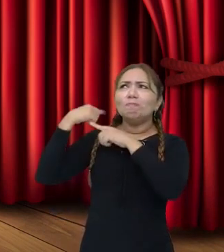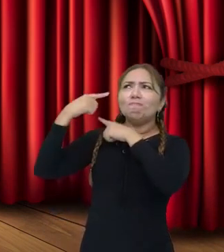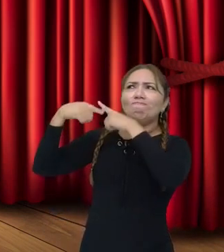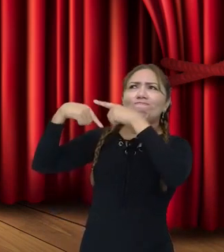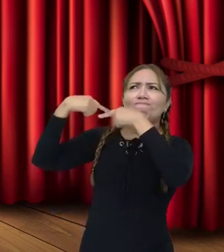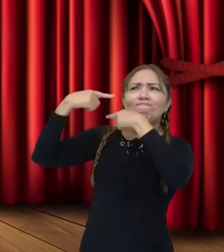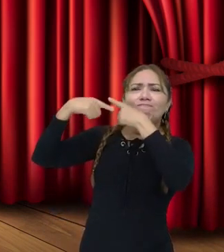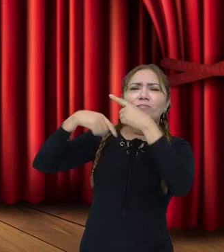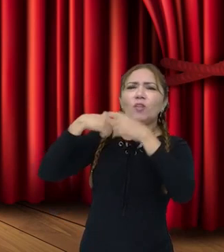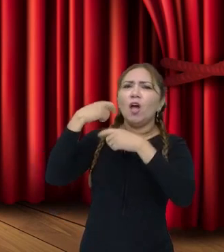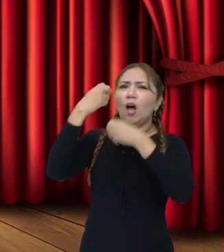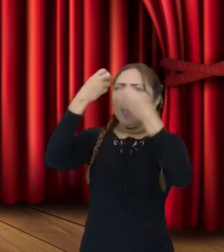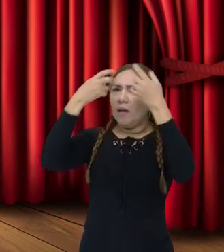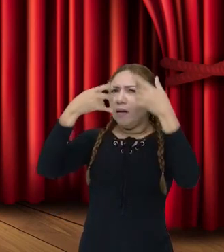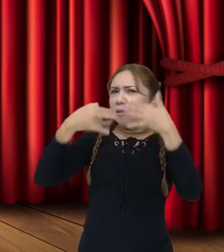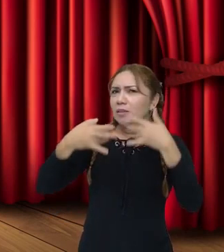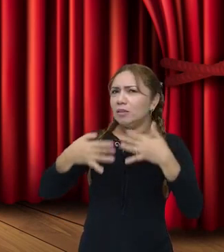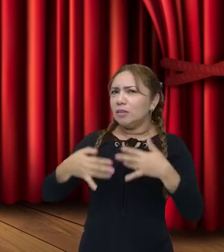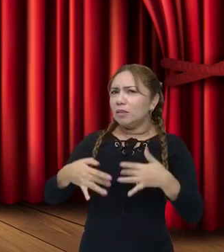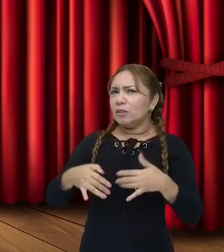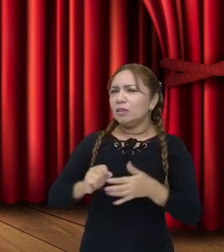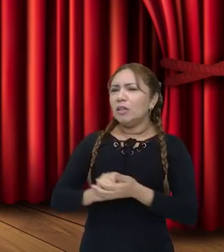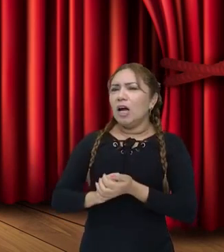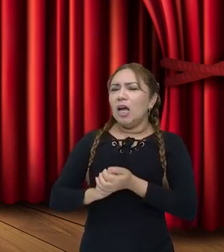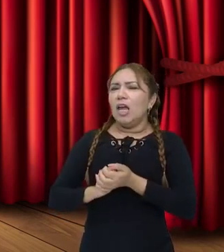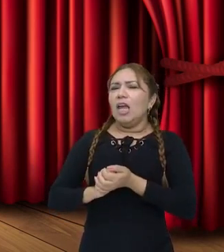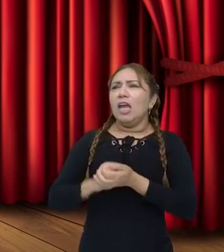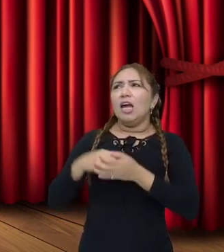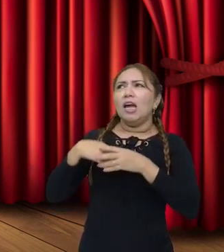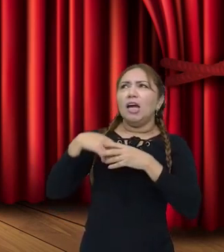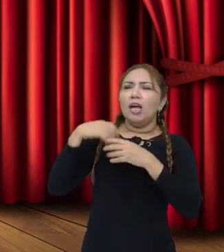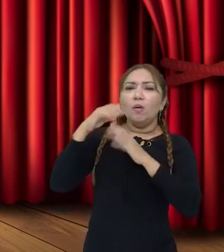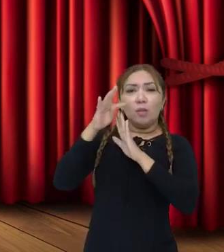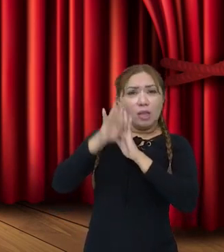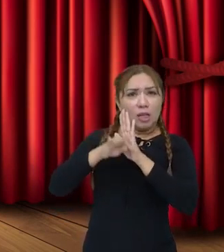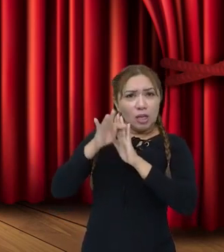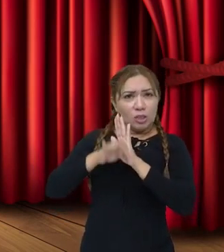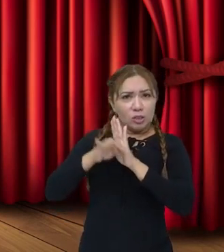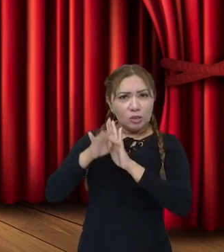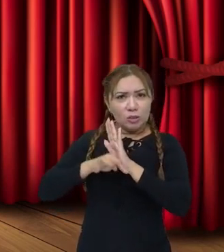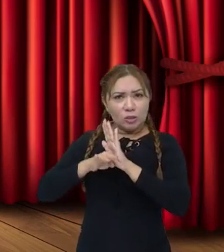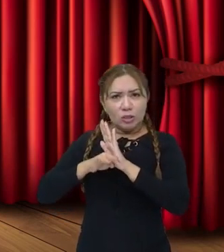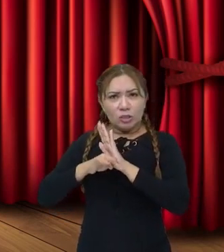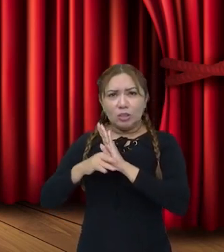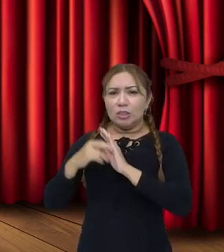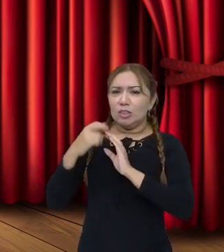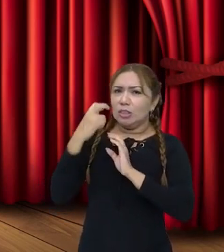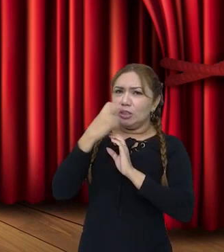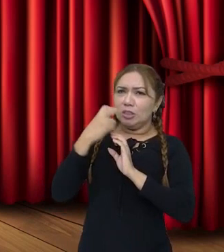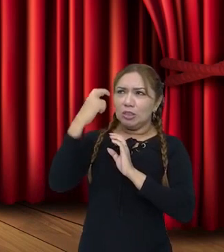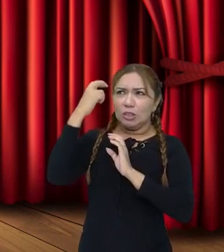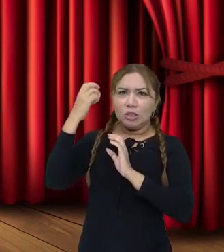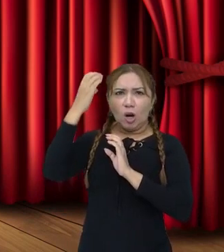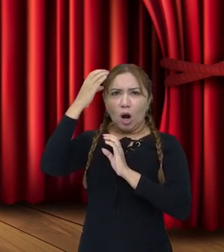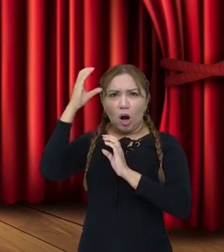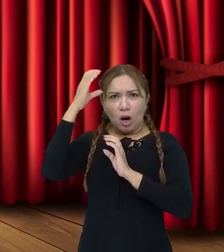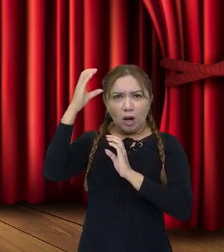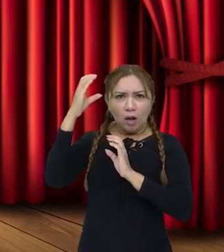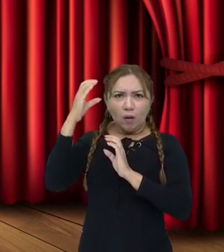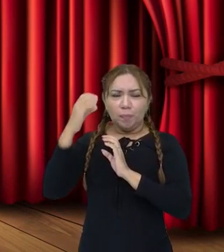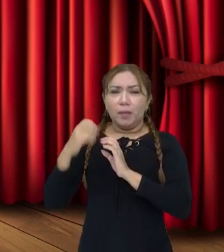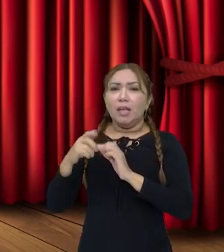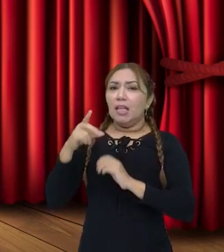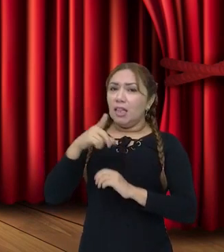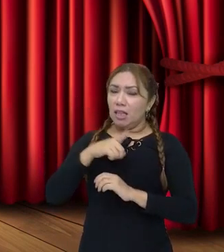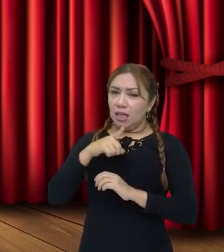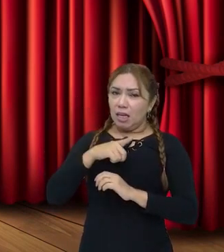de tradição oral é aquele texto contado, falado pela boca, pelos lábios de alguém, que ele tem